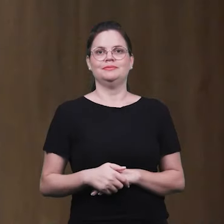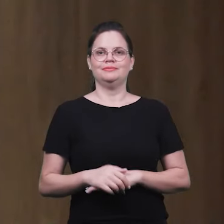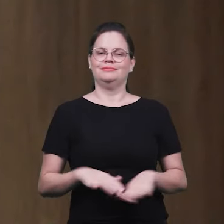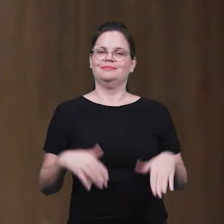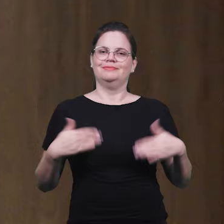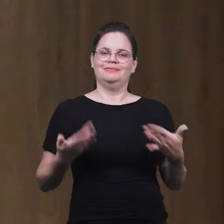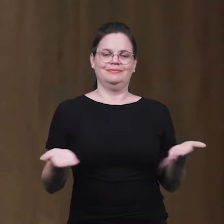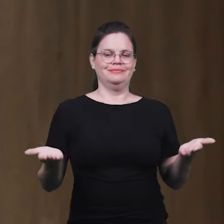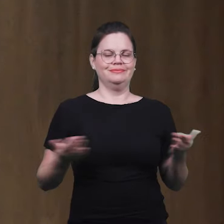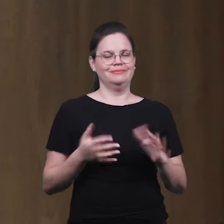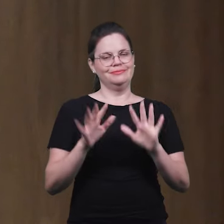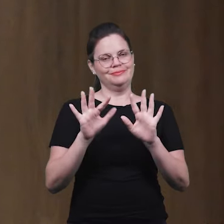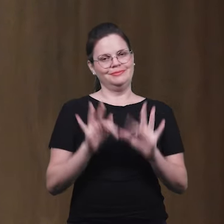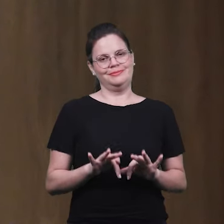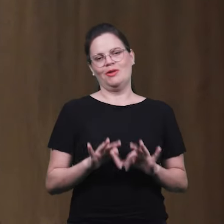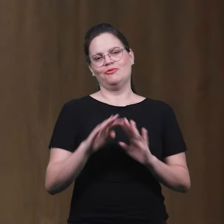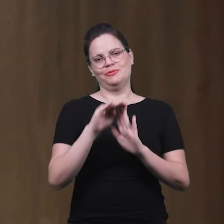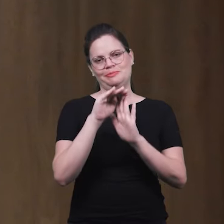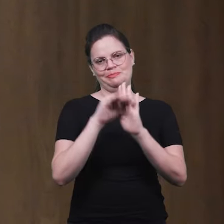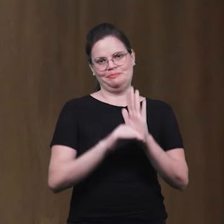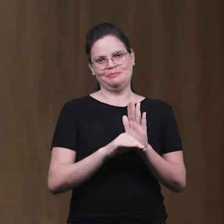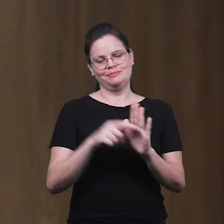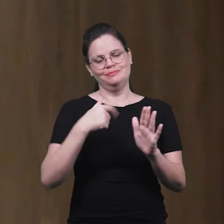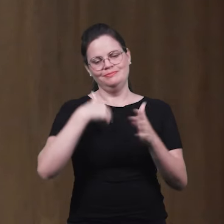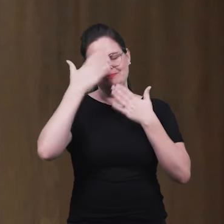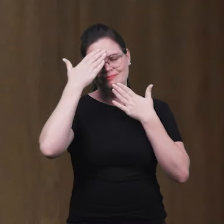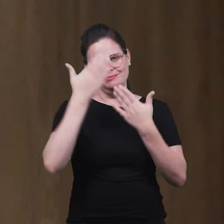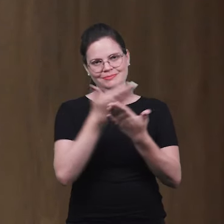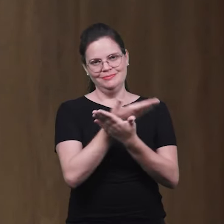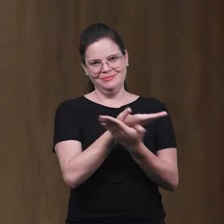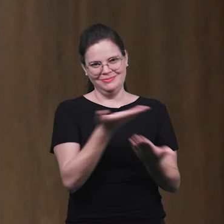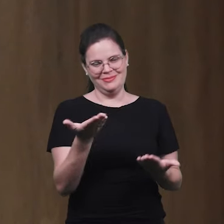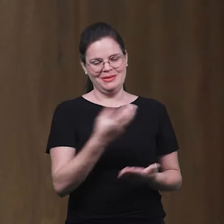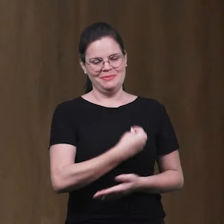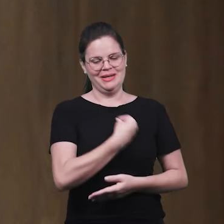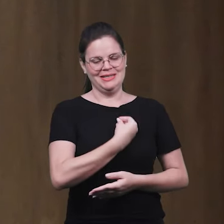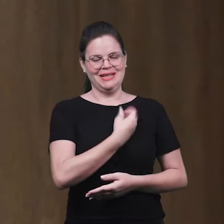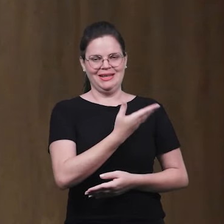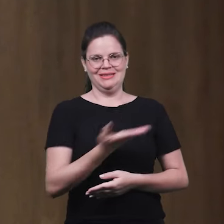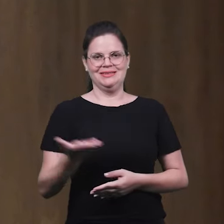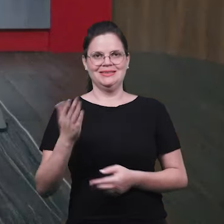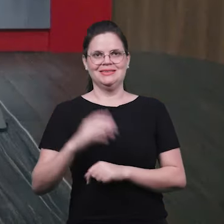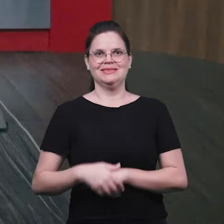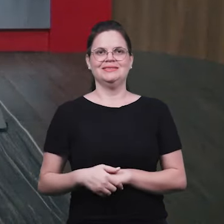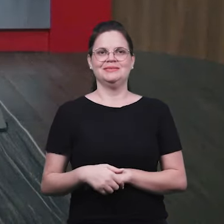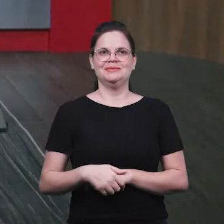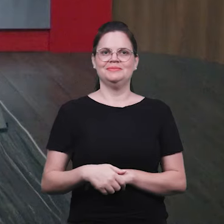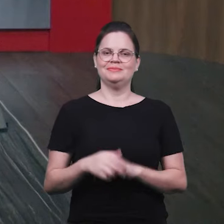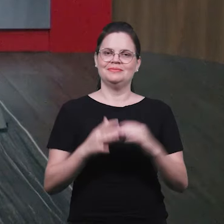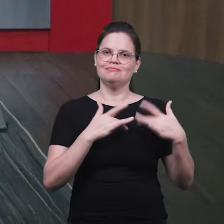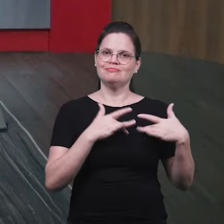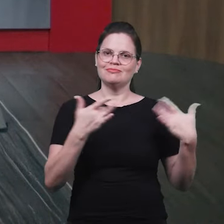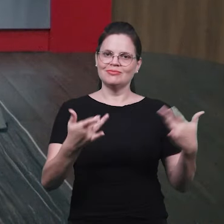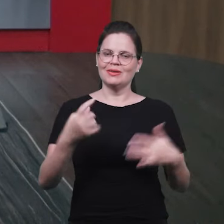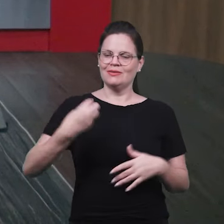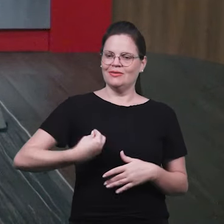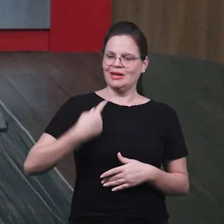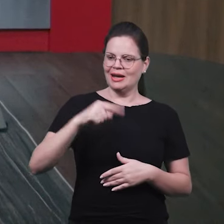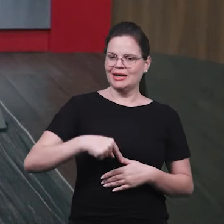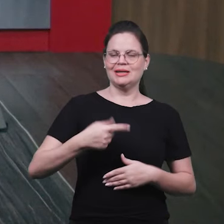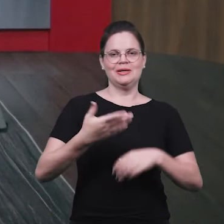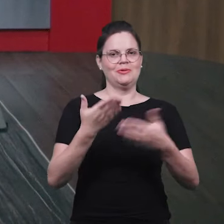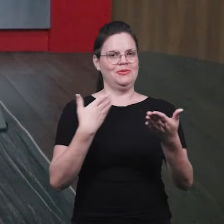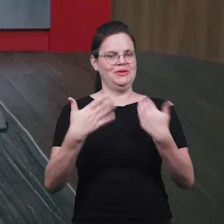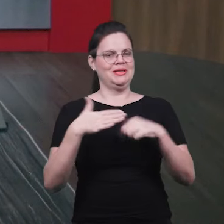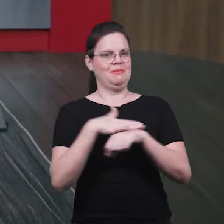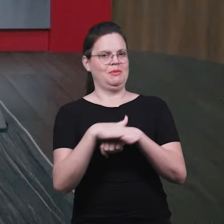chegando ao final do nosso programa. Eu queria agradecer a presença do Tiago por essa disponibilidade de vir aqui participar conosco e